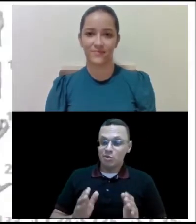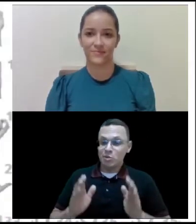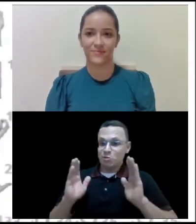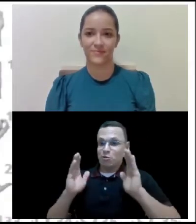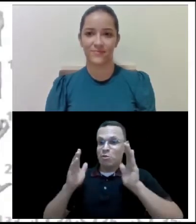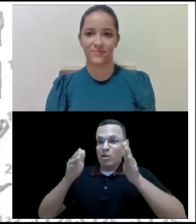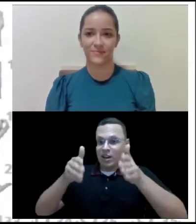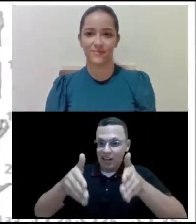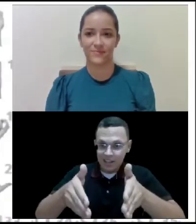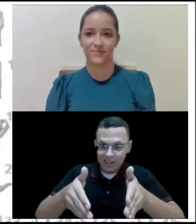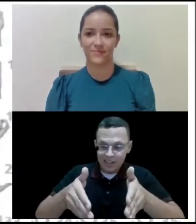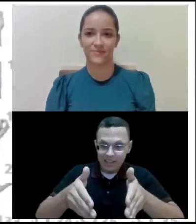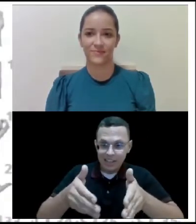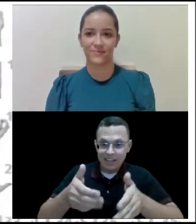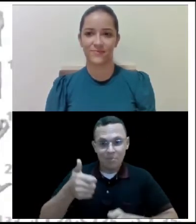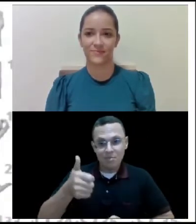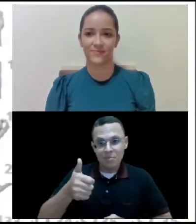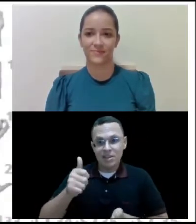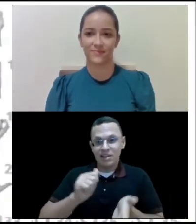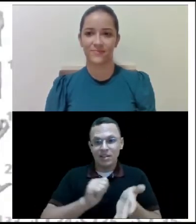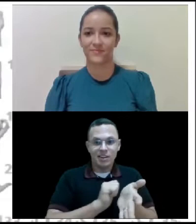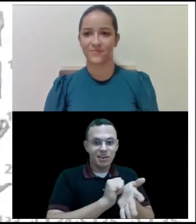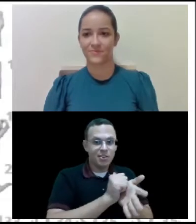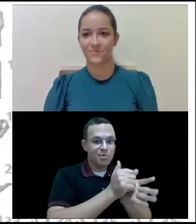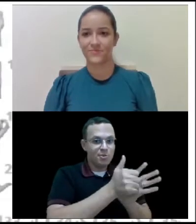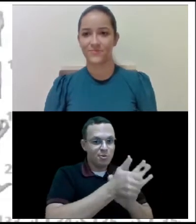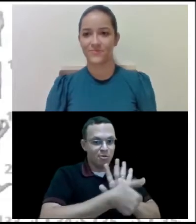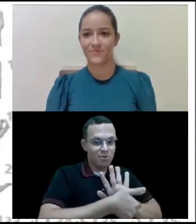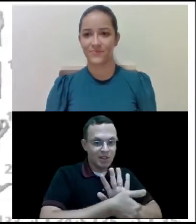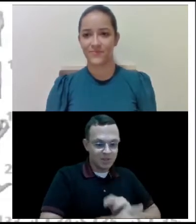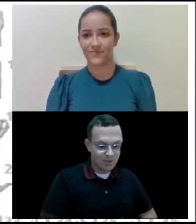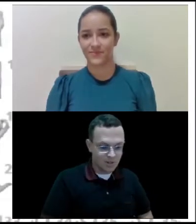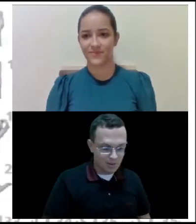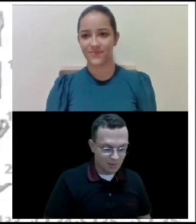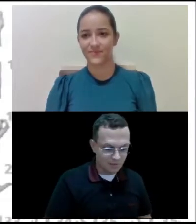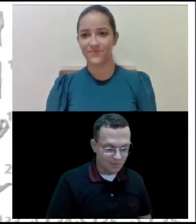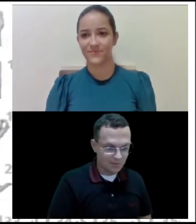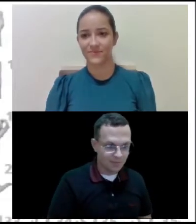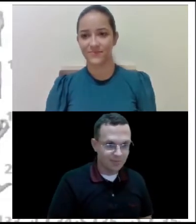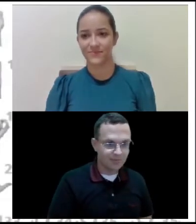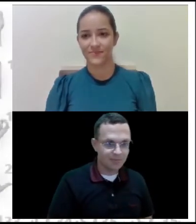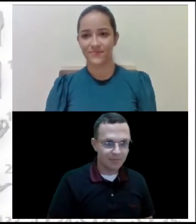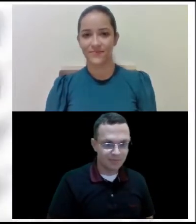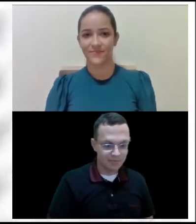Então, vamos focar na primeira, configurações de mão.